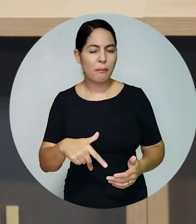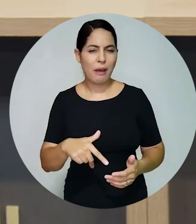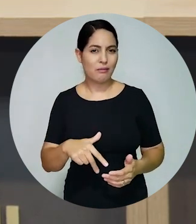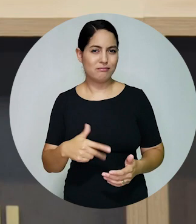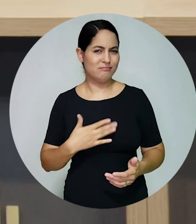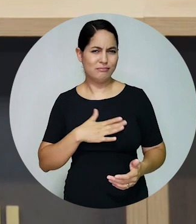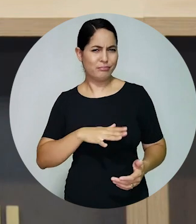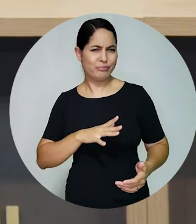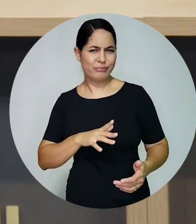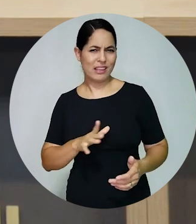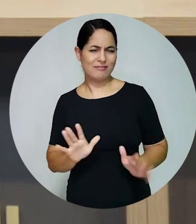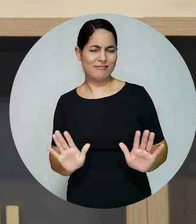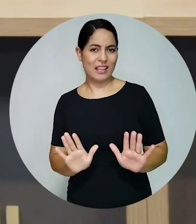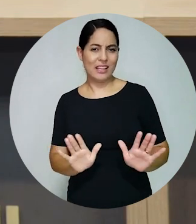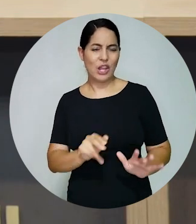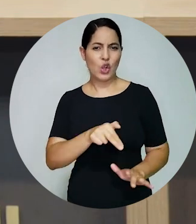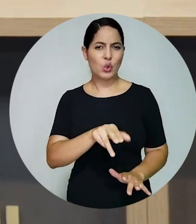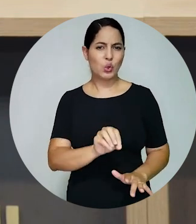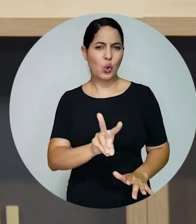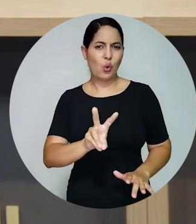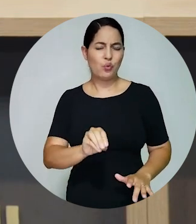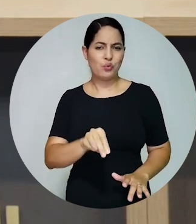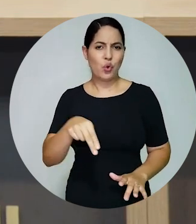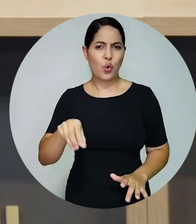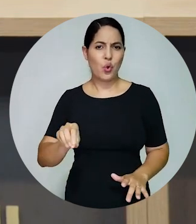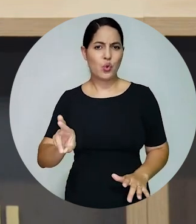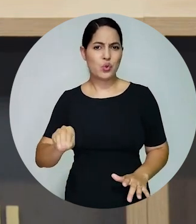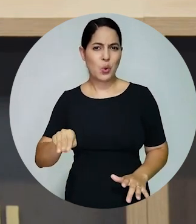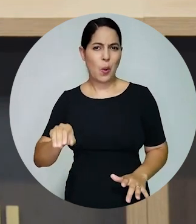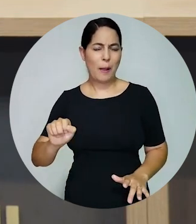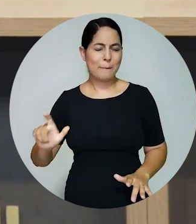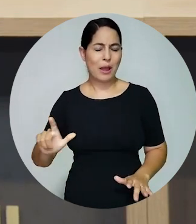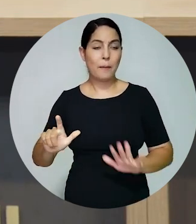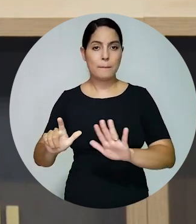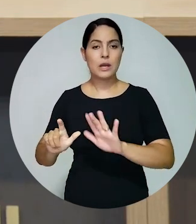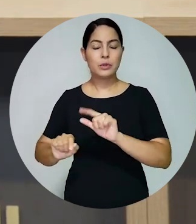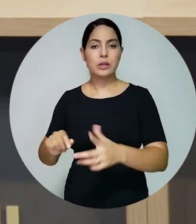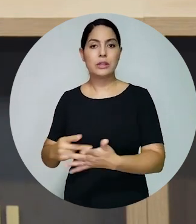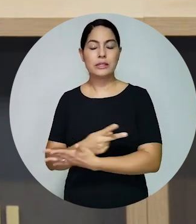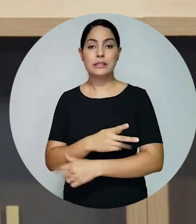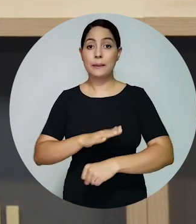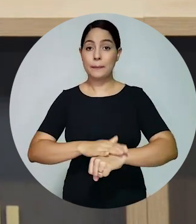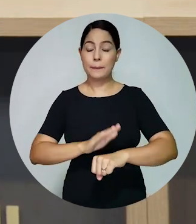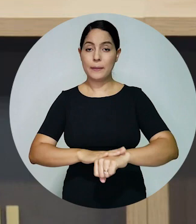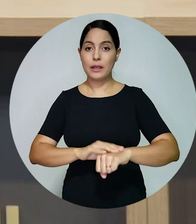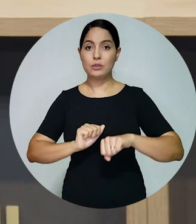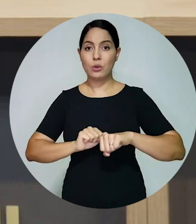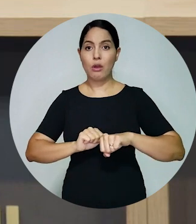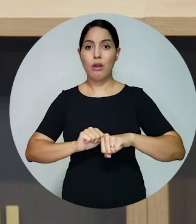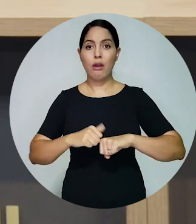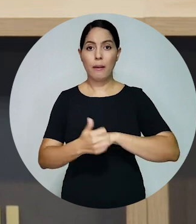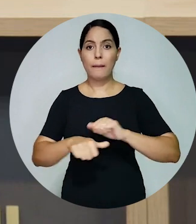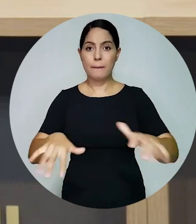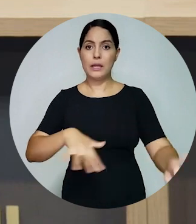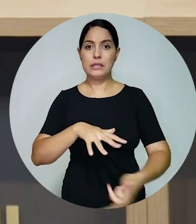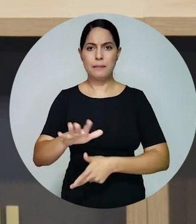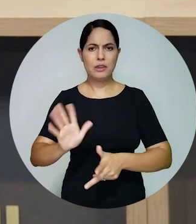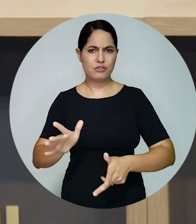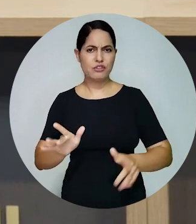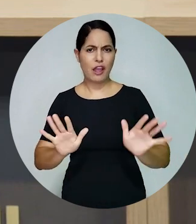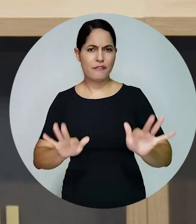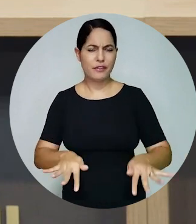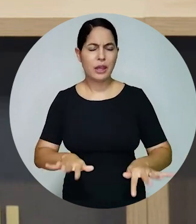termo novo normal, mas que pós o ápice do problema da pandemia, nós estamos voltando